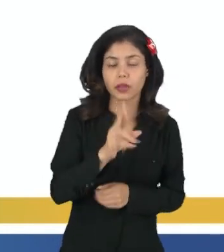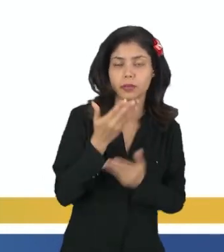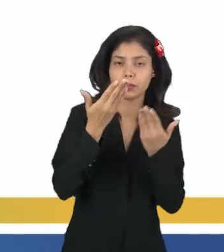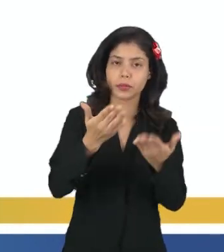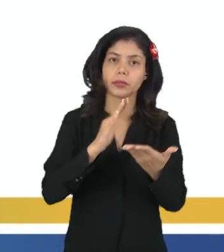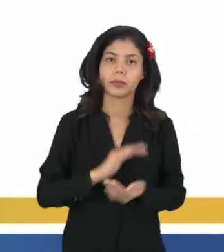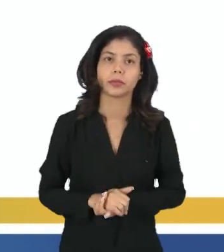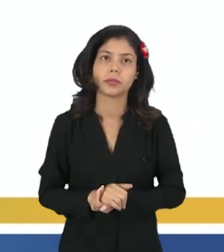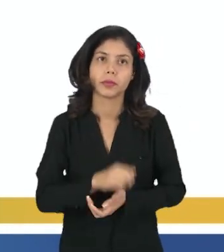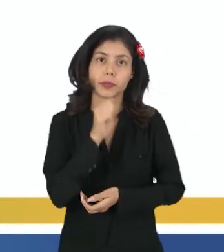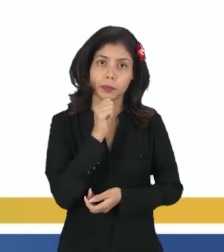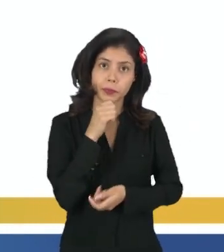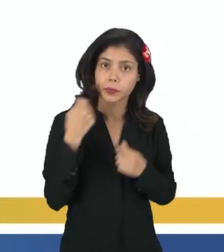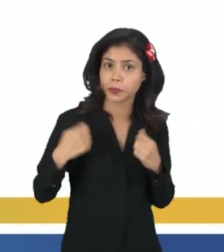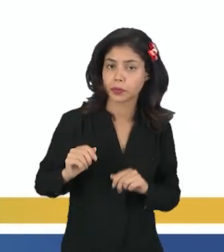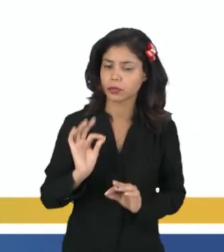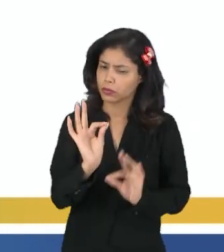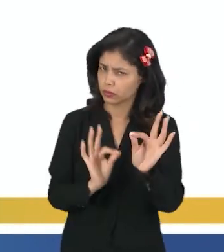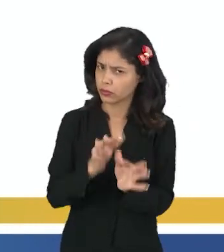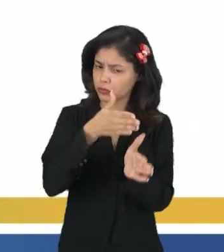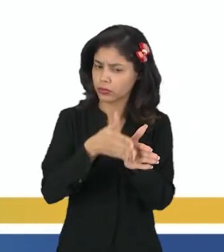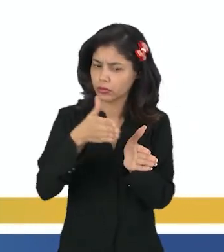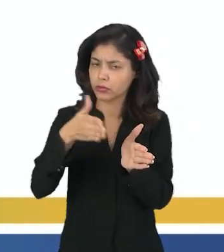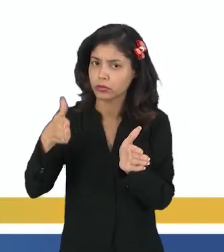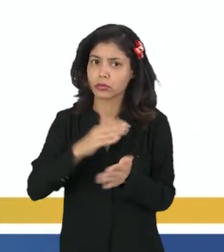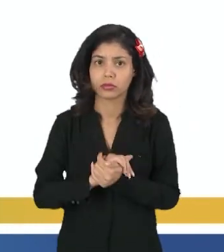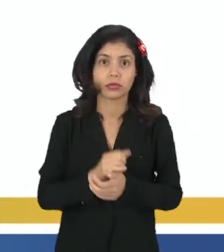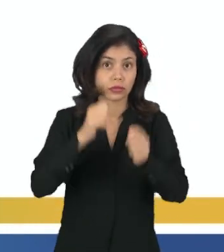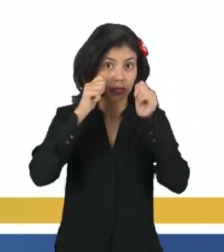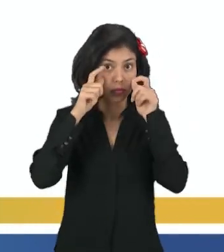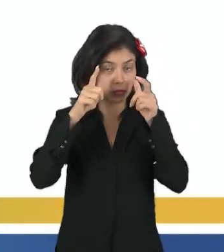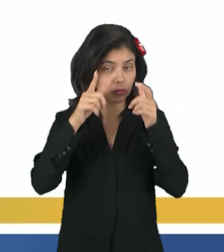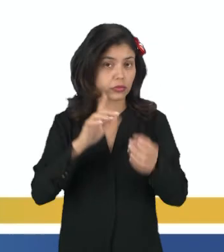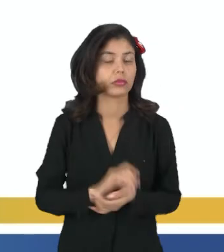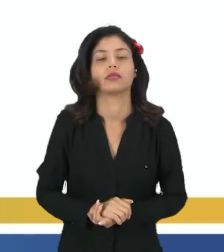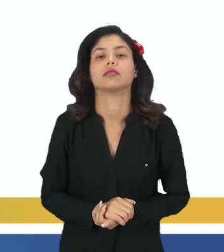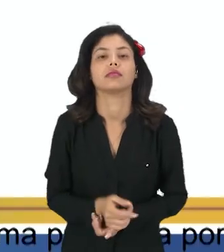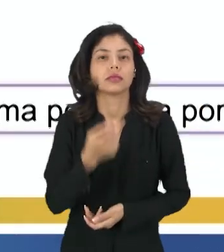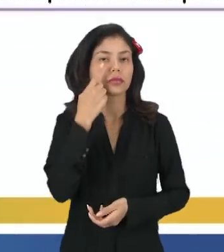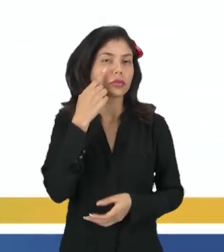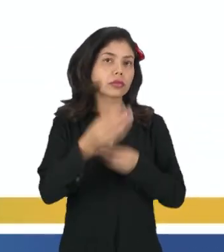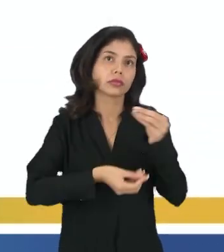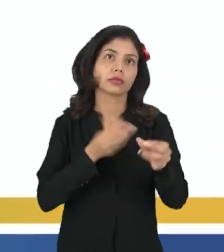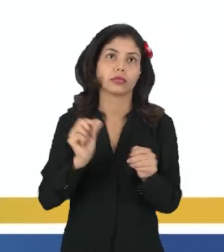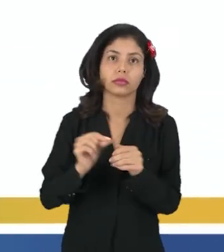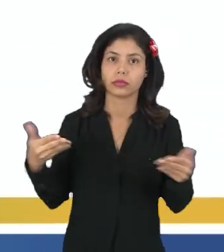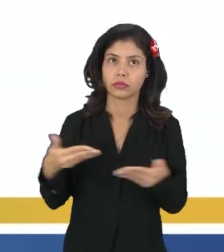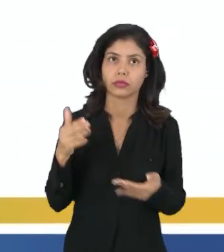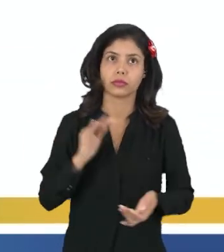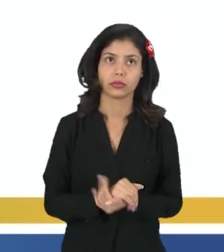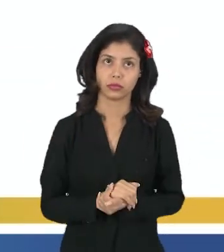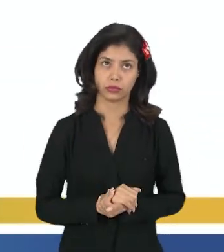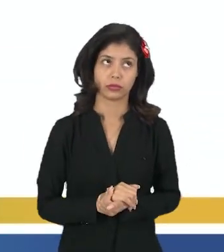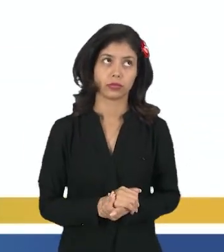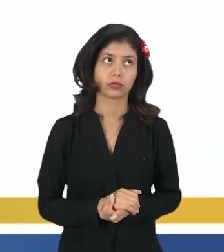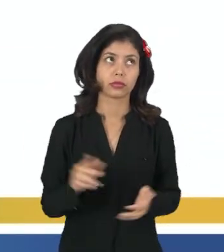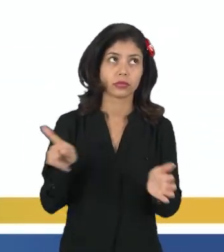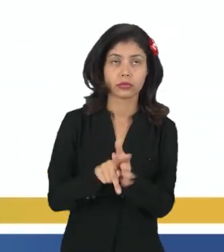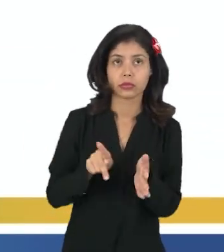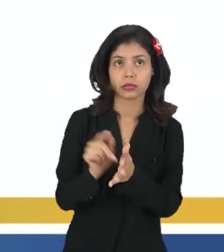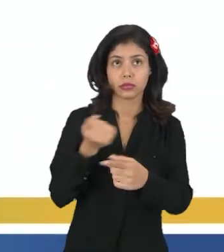esse cálculo e você precisa fazer alguns passos eu preciso muito da sua atenção então preste alguma vamos fazer agora vamos lá